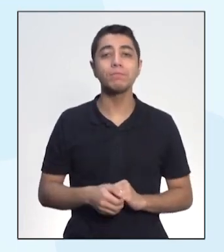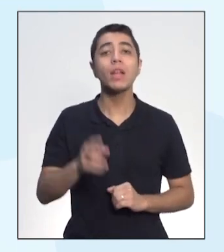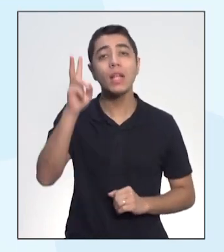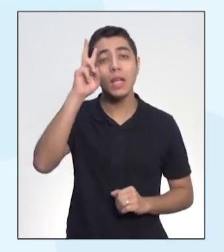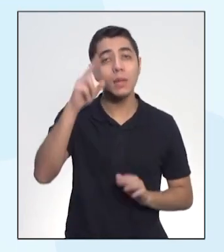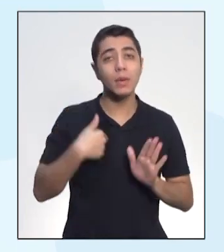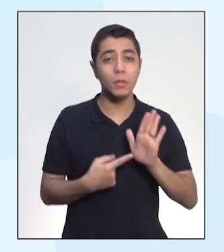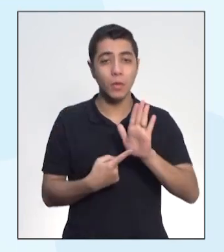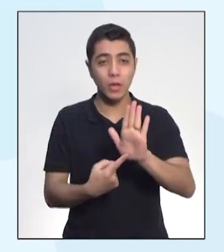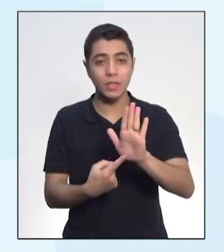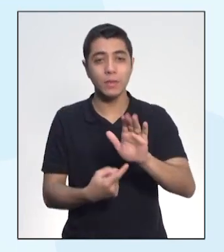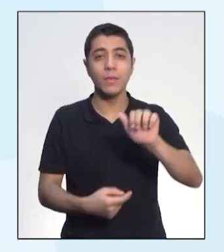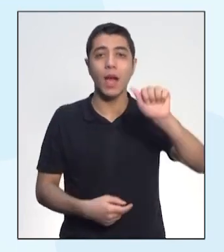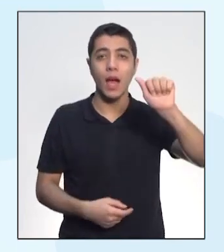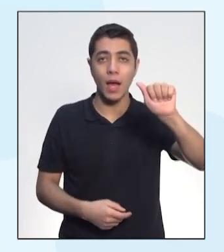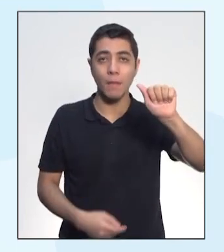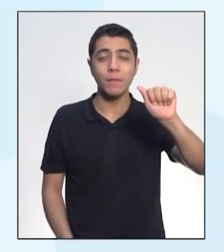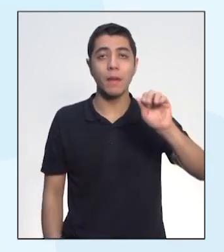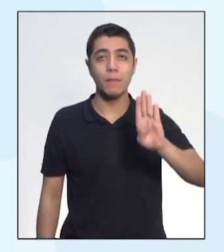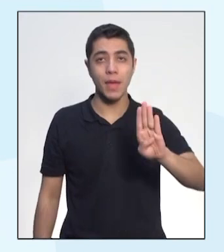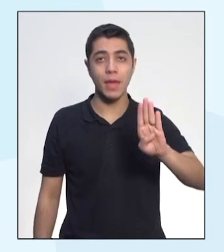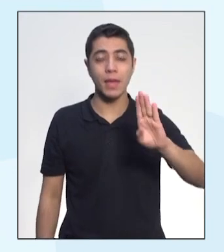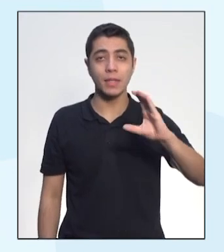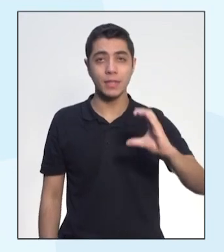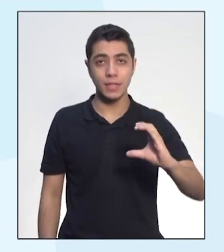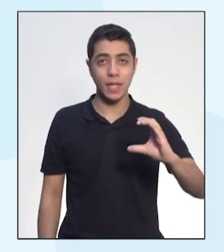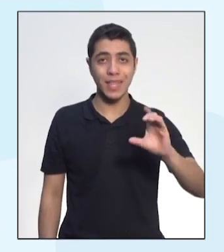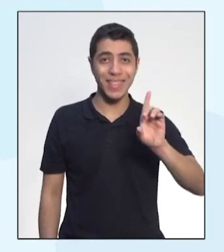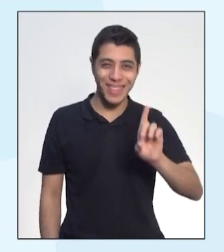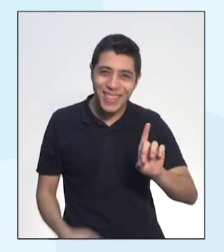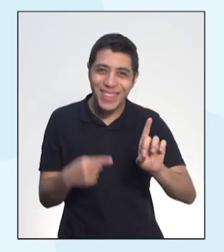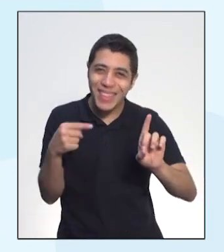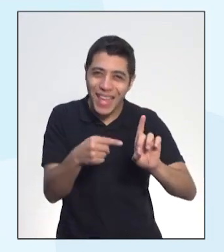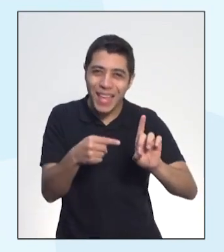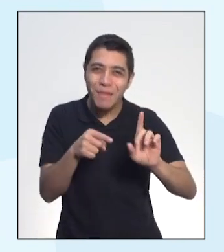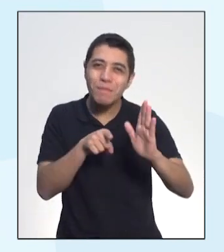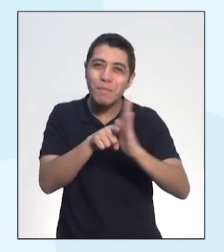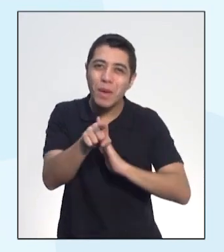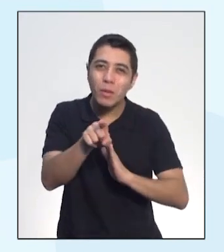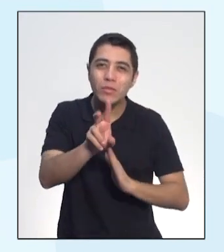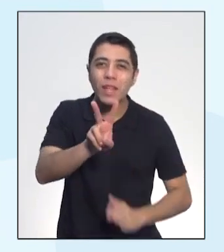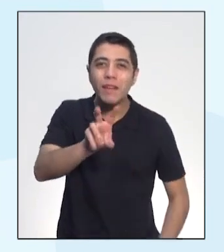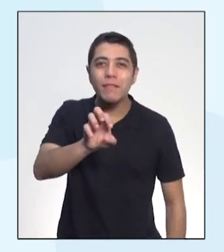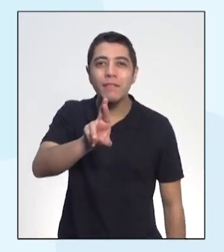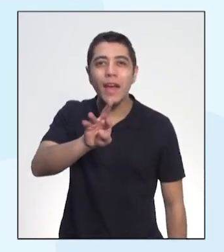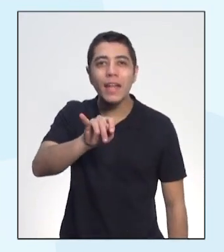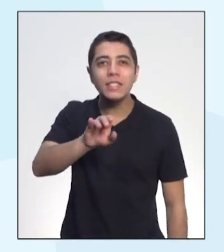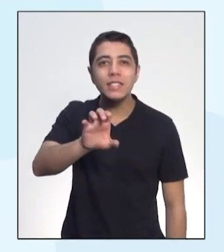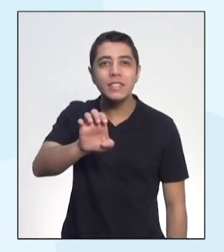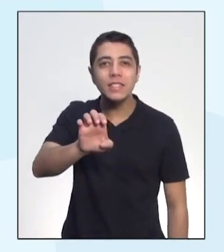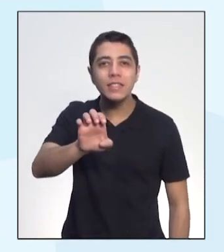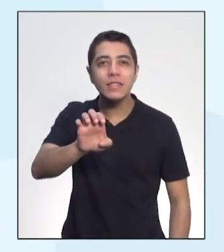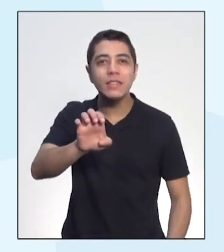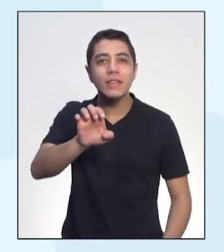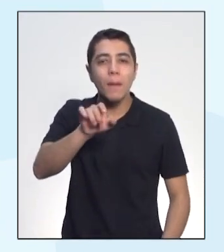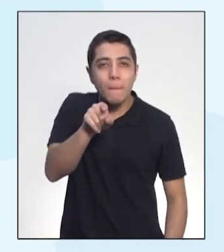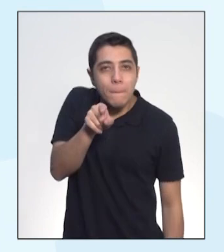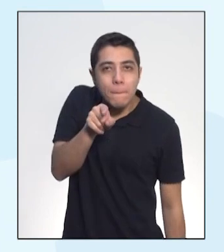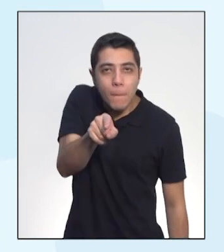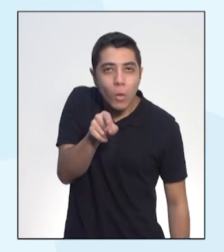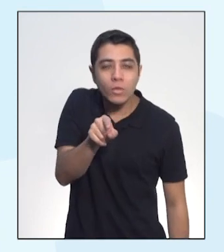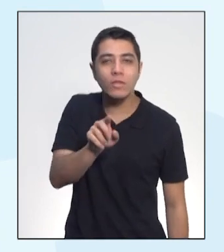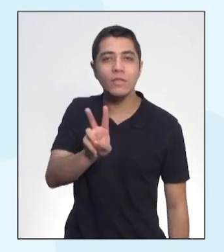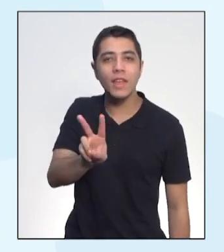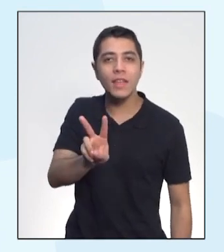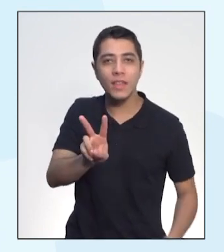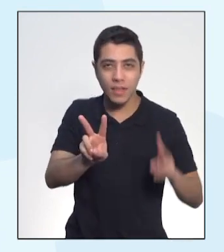C e D? O item D era o vértice. Claro que olhando no gráfico é fácil ver o vértice. Mas e olhando para a função, tem como